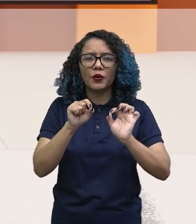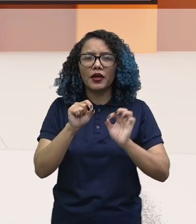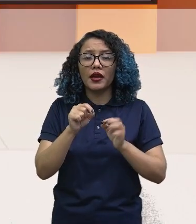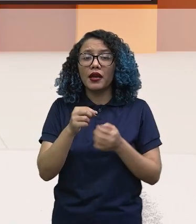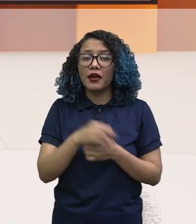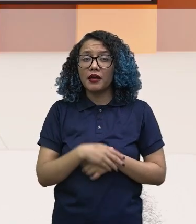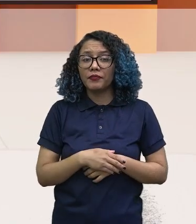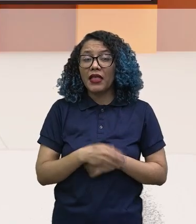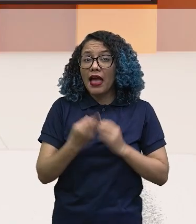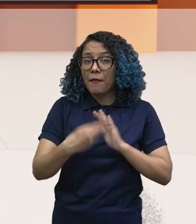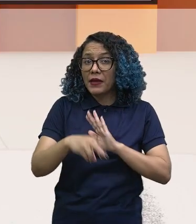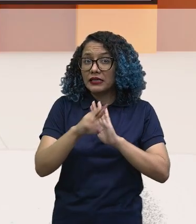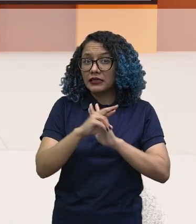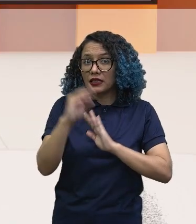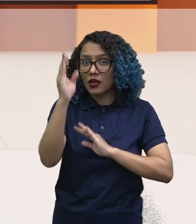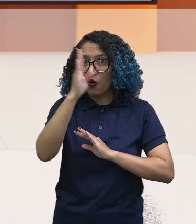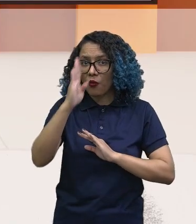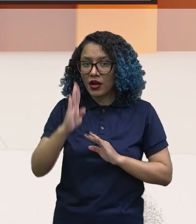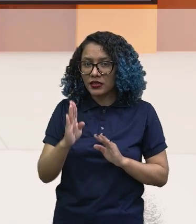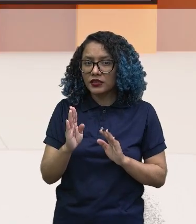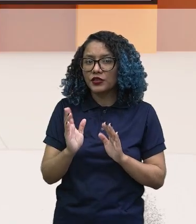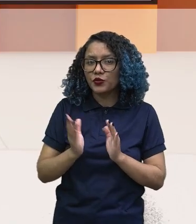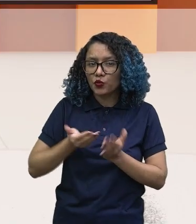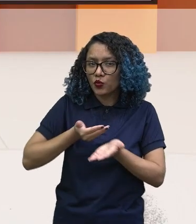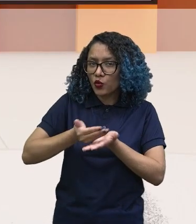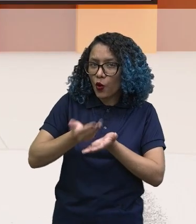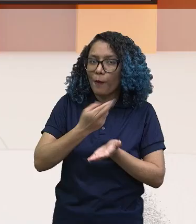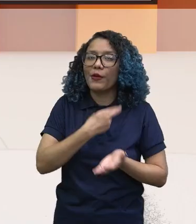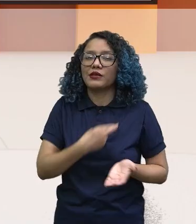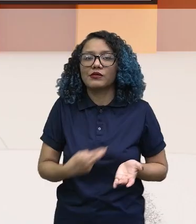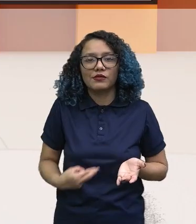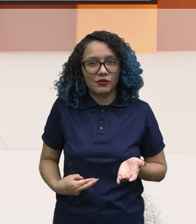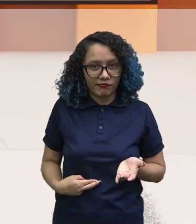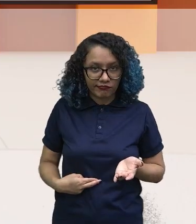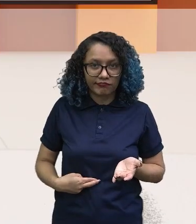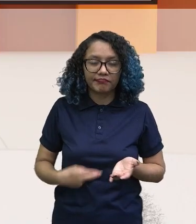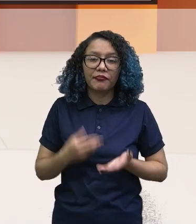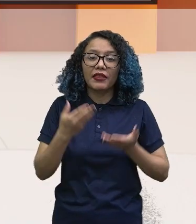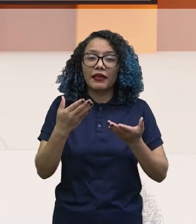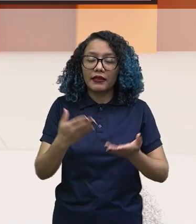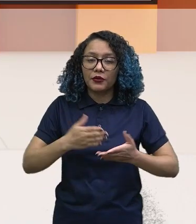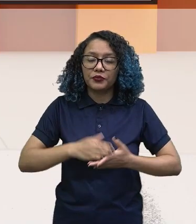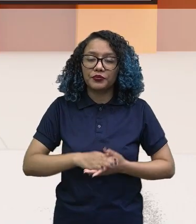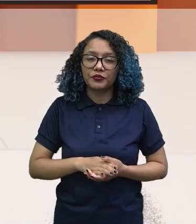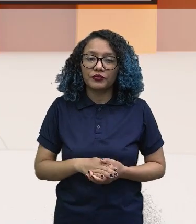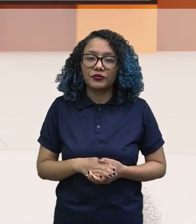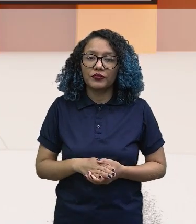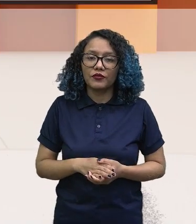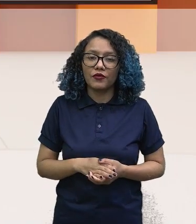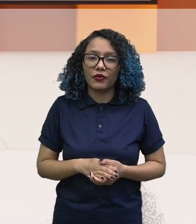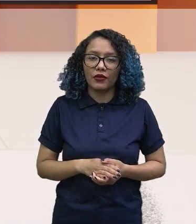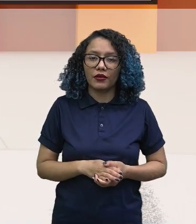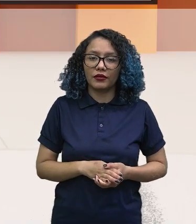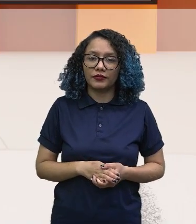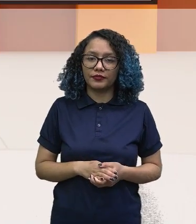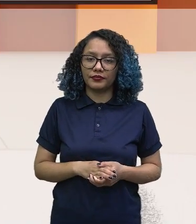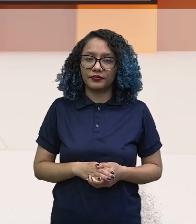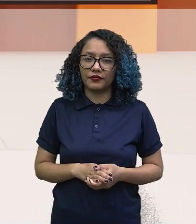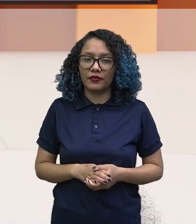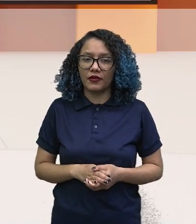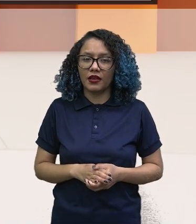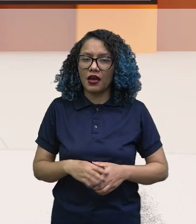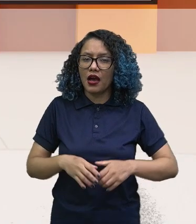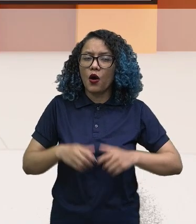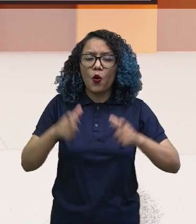Então você tem, como você pode perceber, na sua grande maioria, áreas